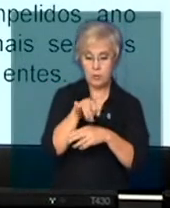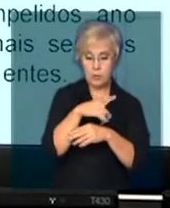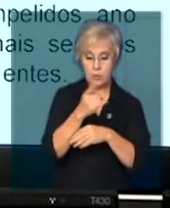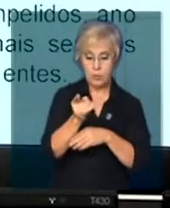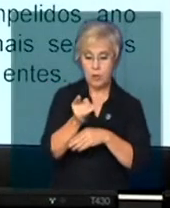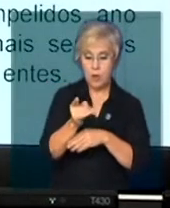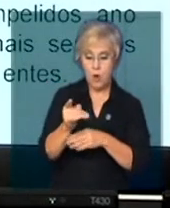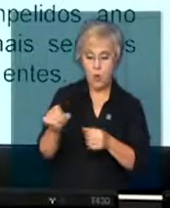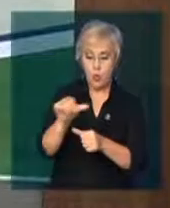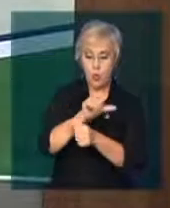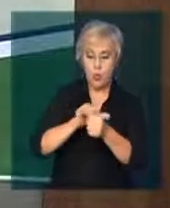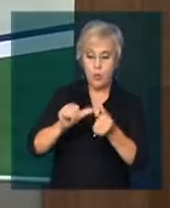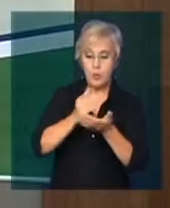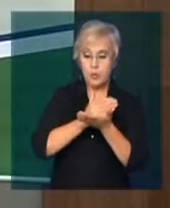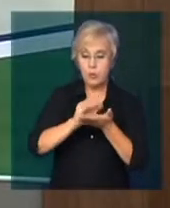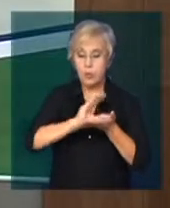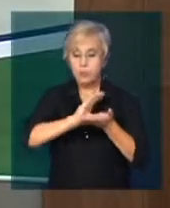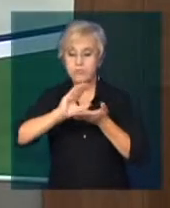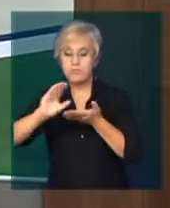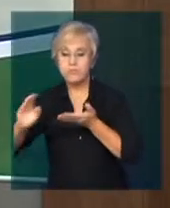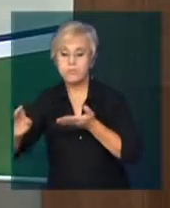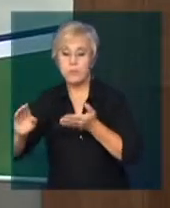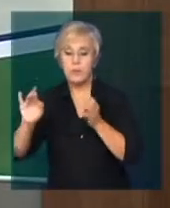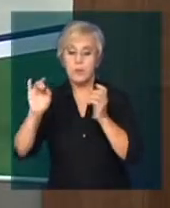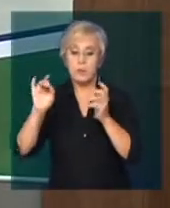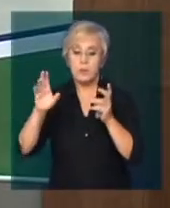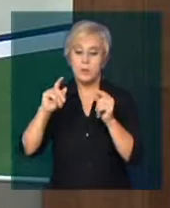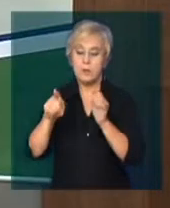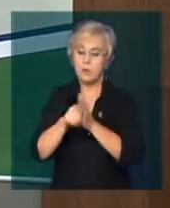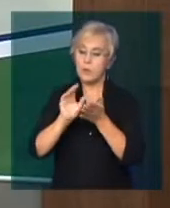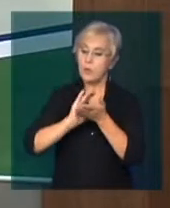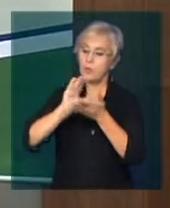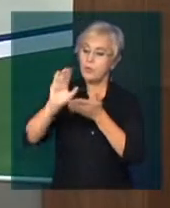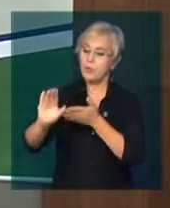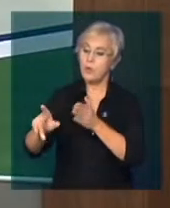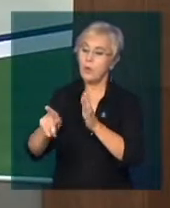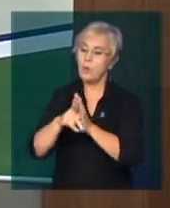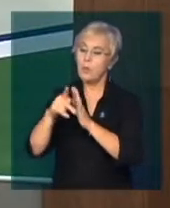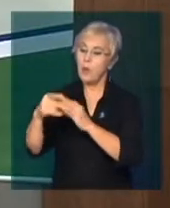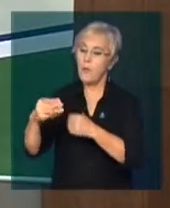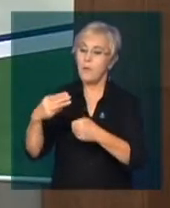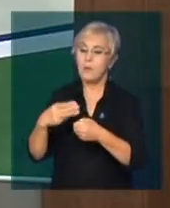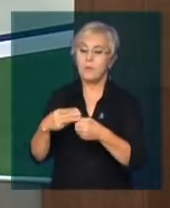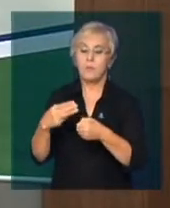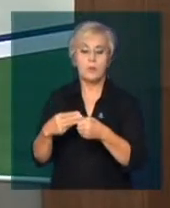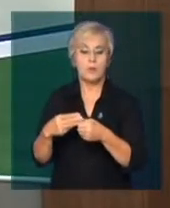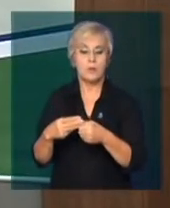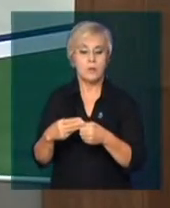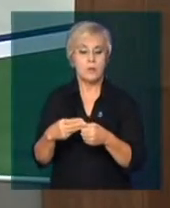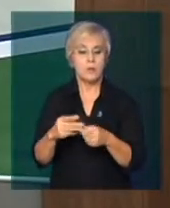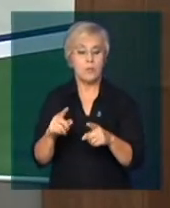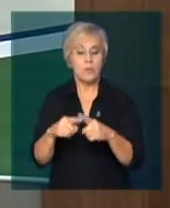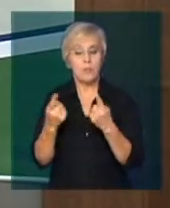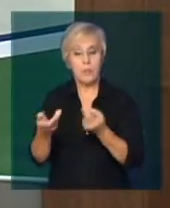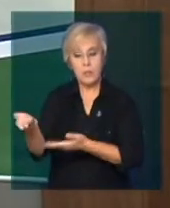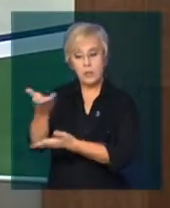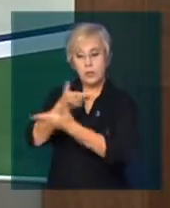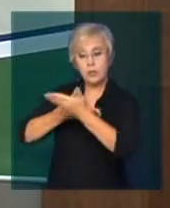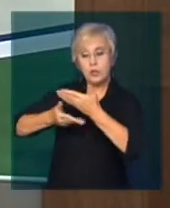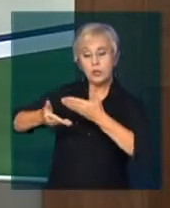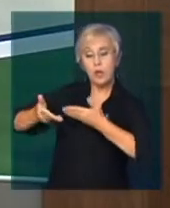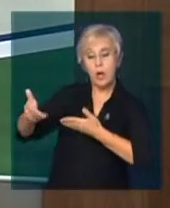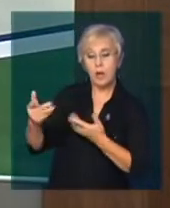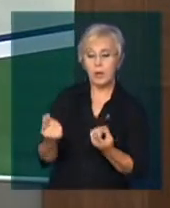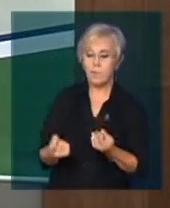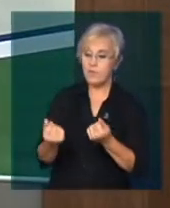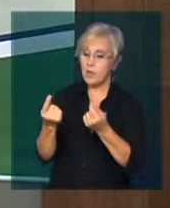entes, para os estados, mas em especial, Neurilan, para os municípios, sem a necessária contrapartida financeira